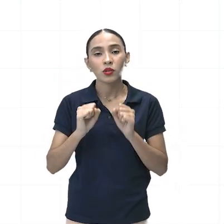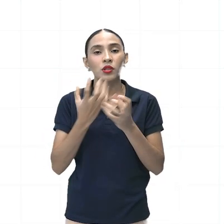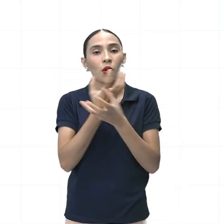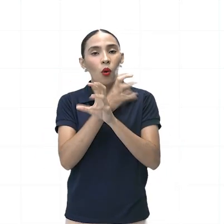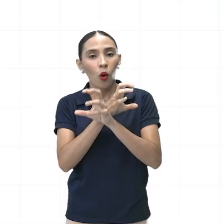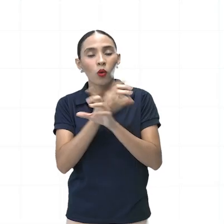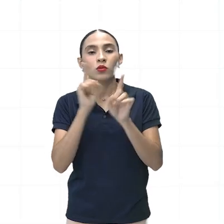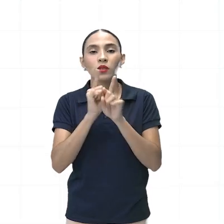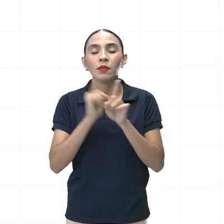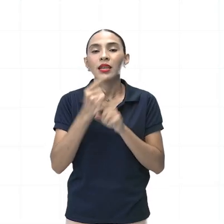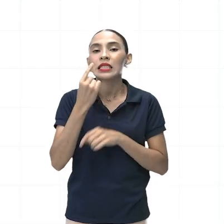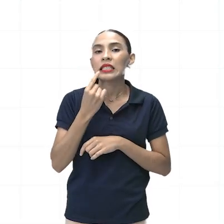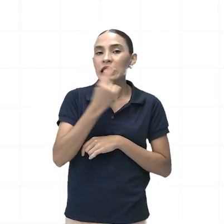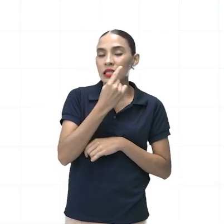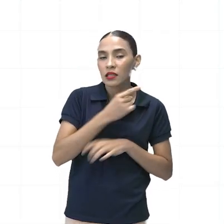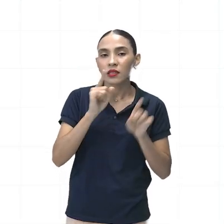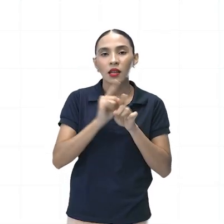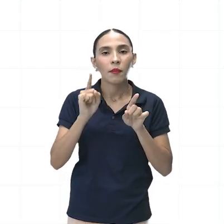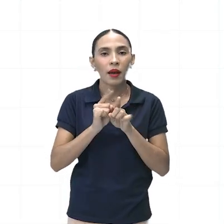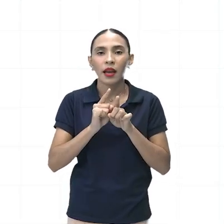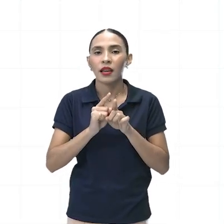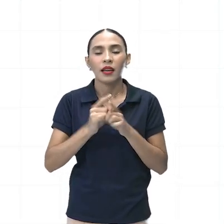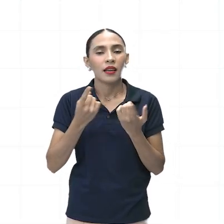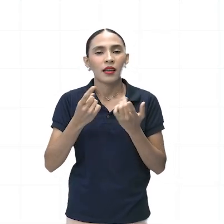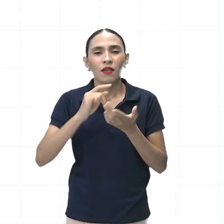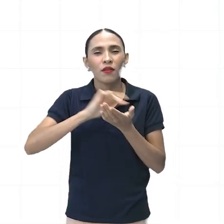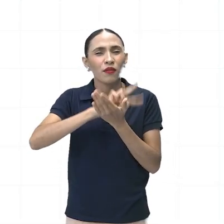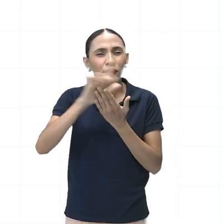dentes, pegadas, fezes, e